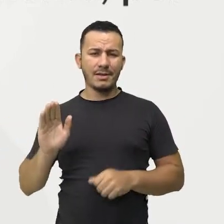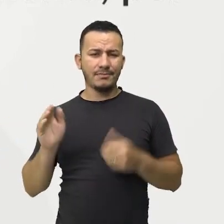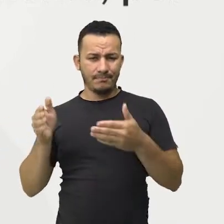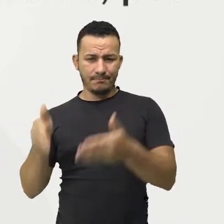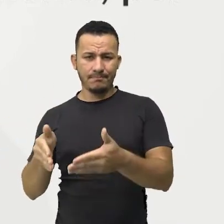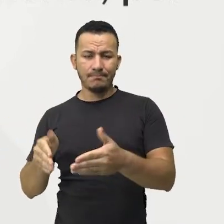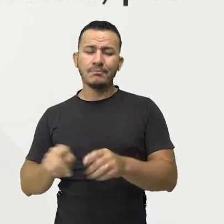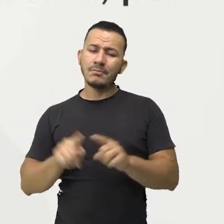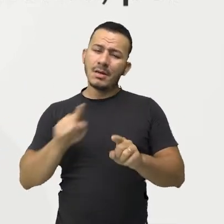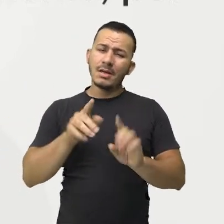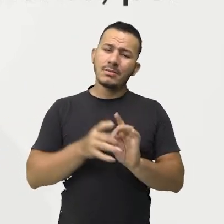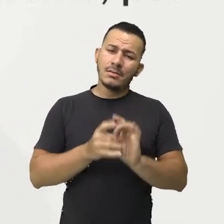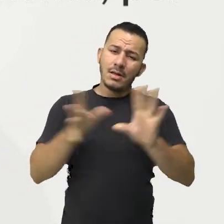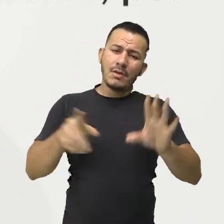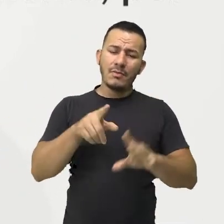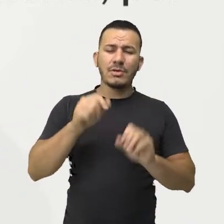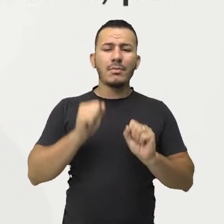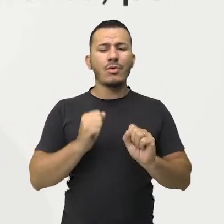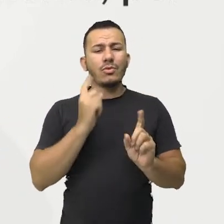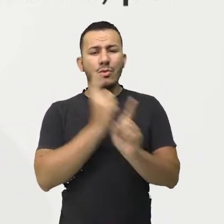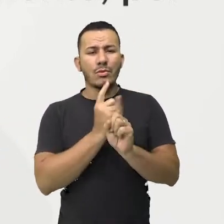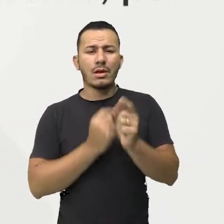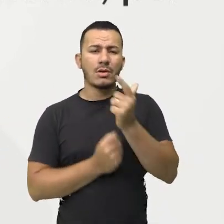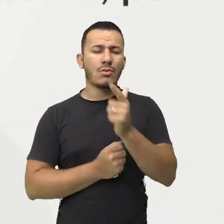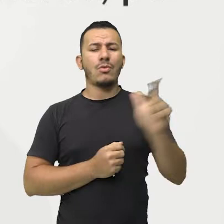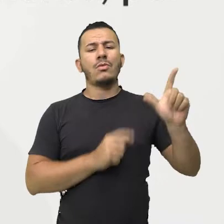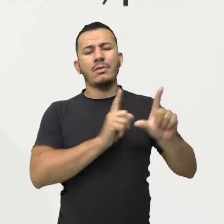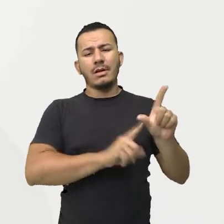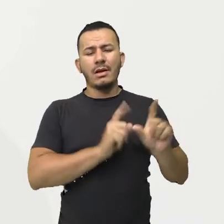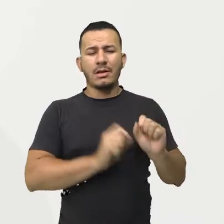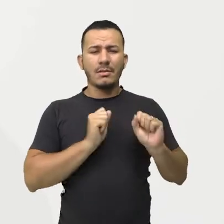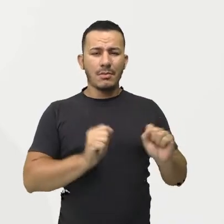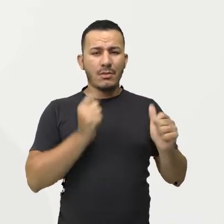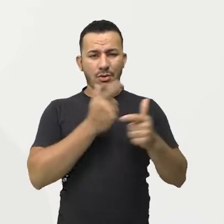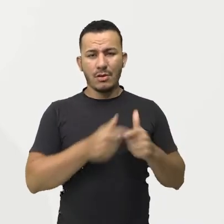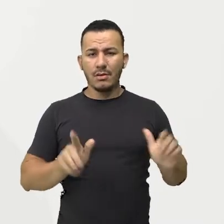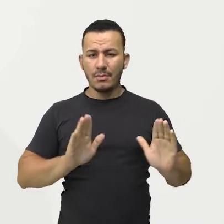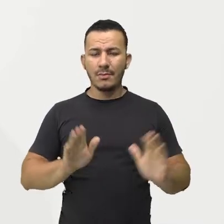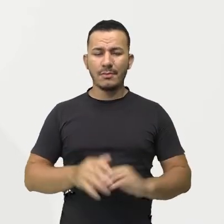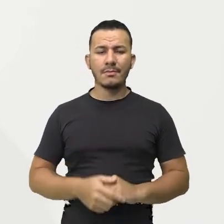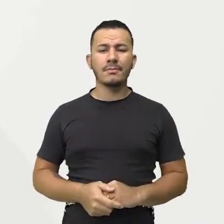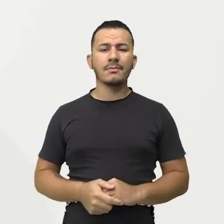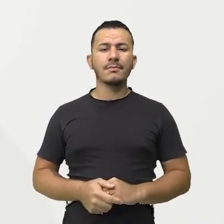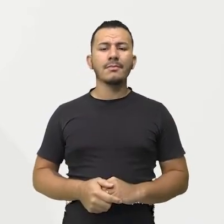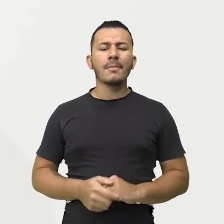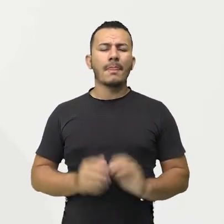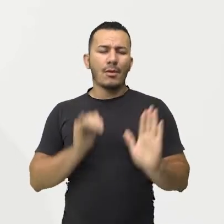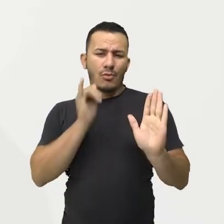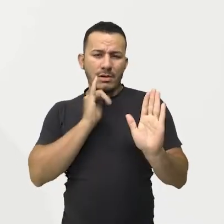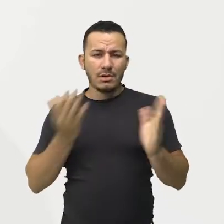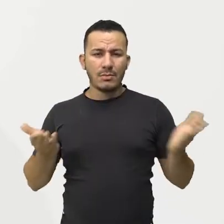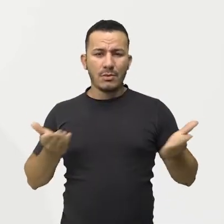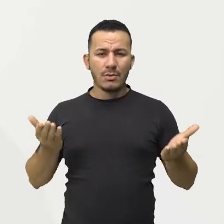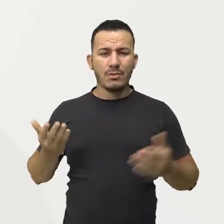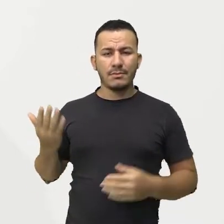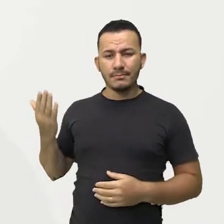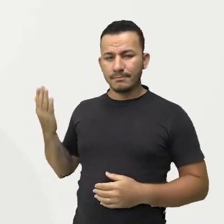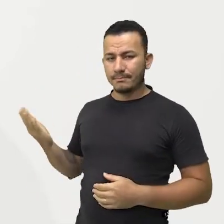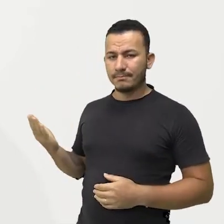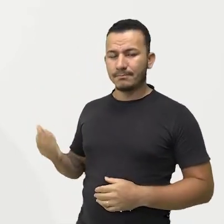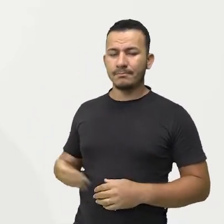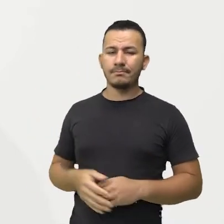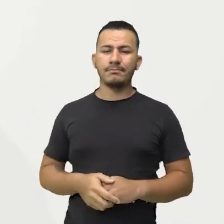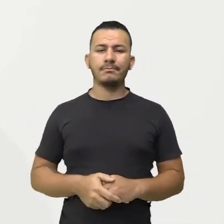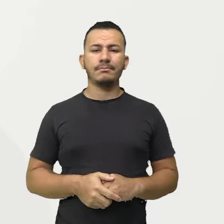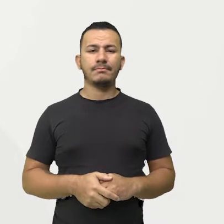eu estou falando que você pode encontrar aí escrito com outras letras, tá legal? Veja então esse exemplo que o professor trouxe aqui para você. Olha